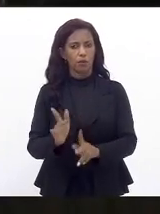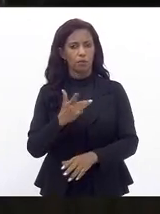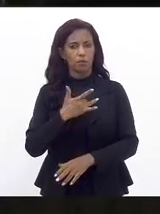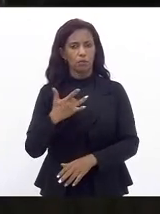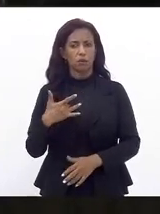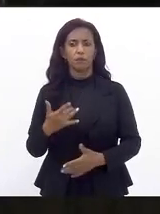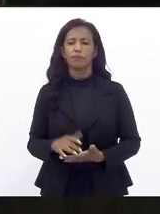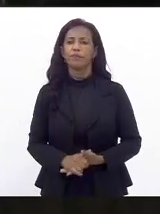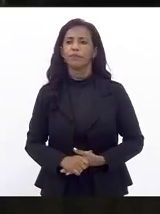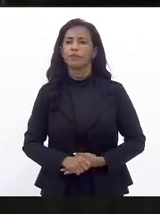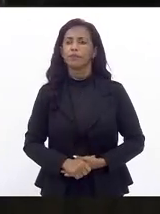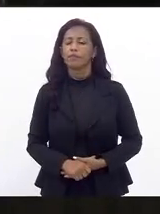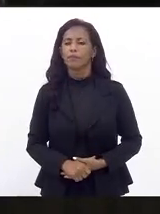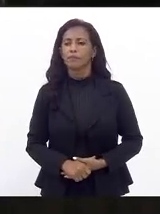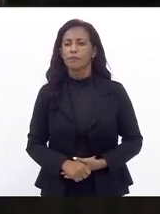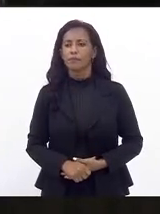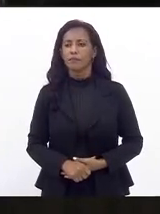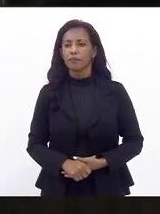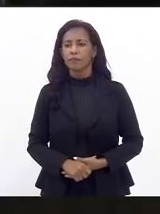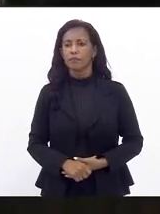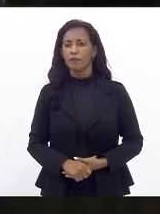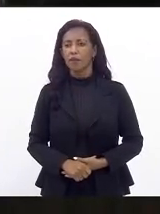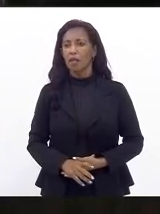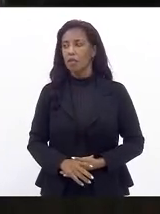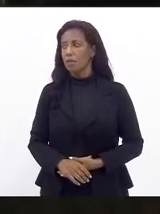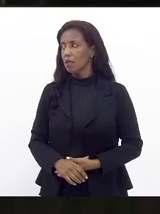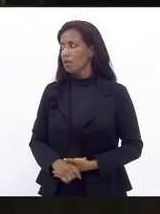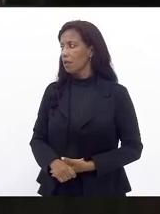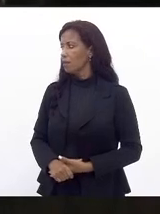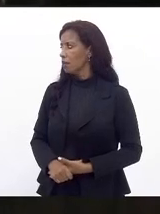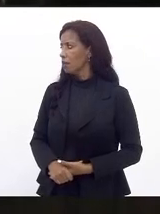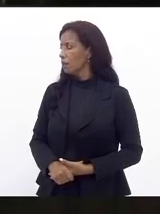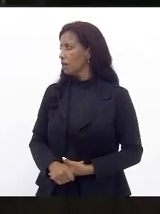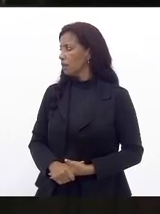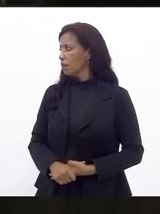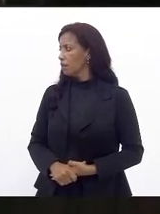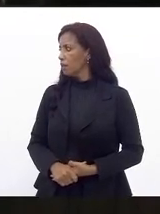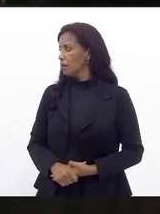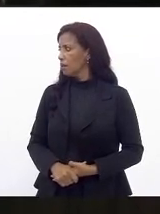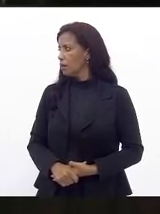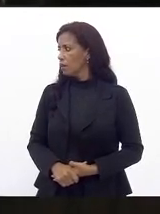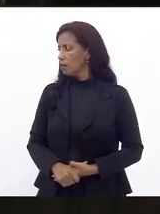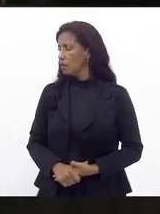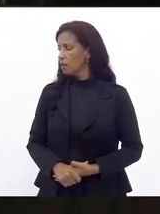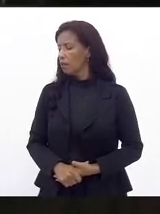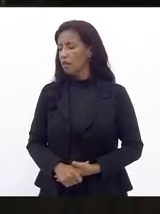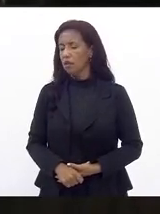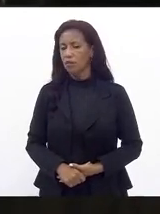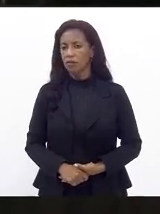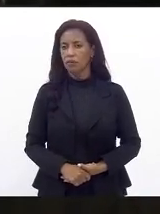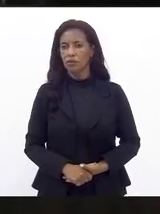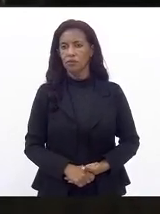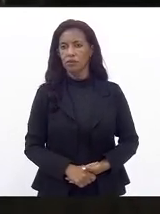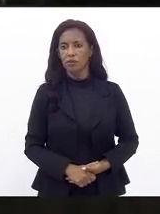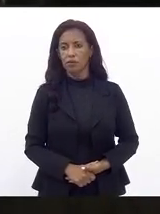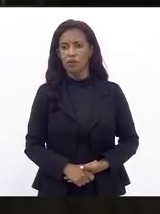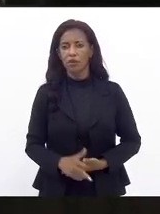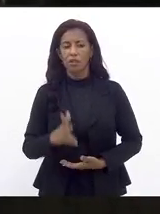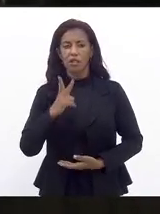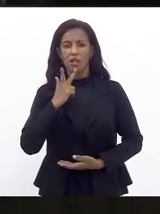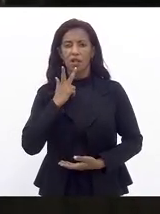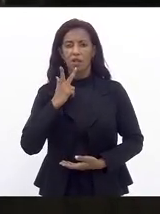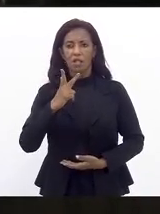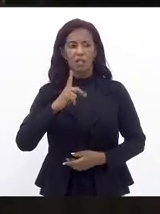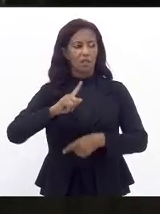saúde. Próximo orador escrito é a nobre deputada Célia Jordão. Em seguida, deputada Célia, estaremos indo ali para as escadarias da